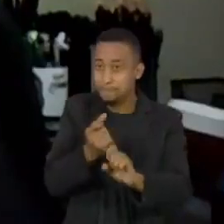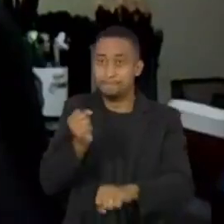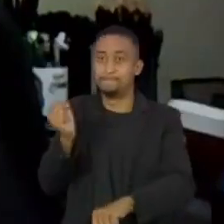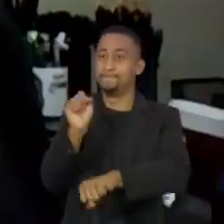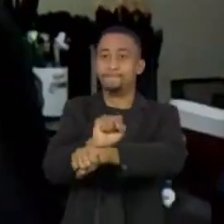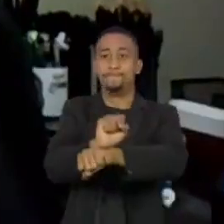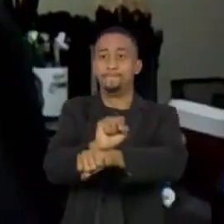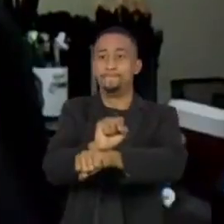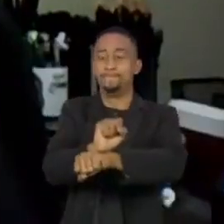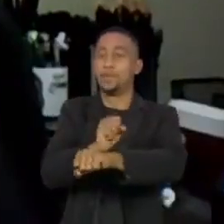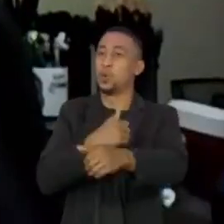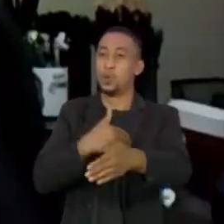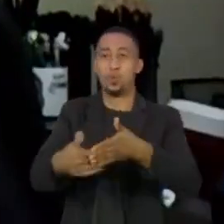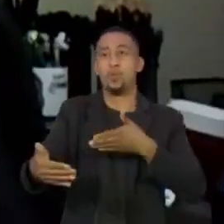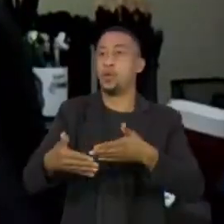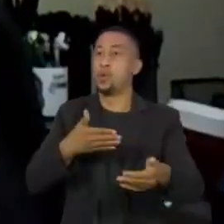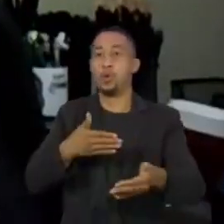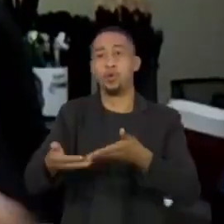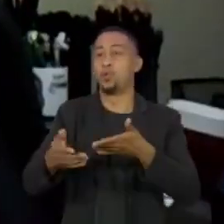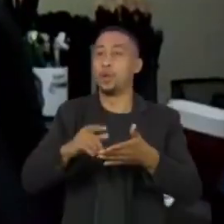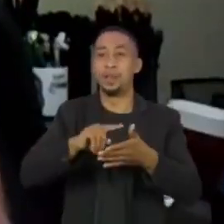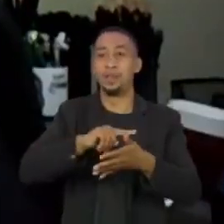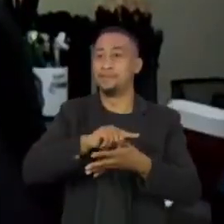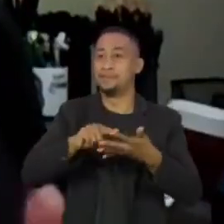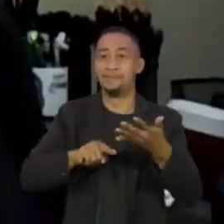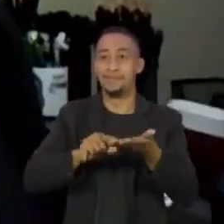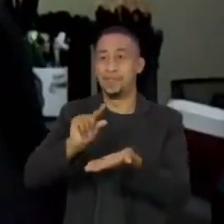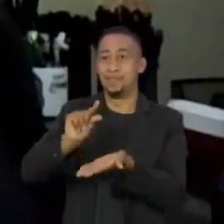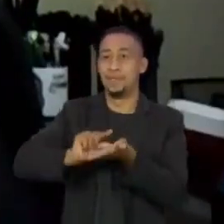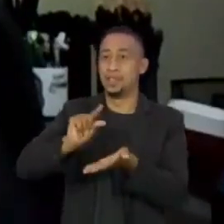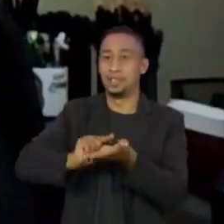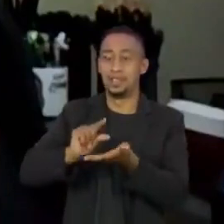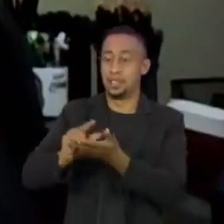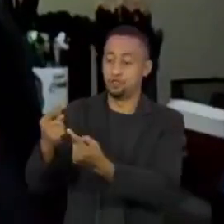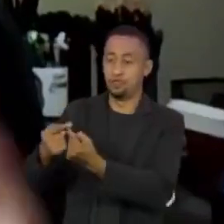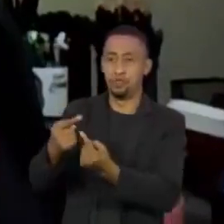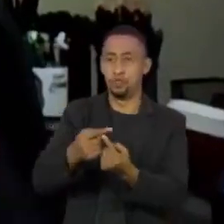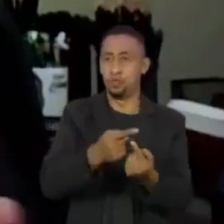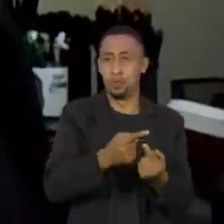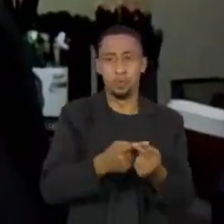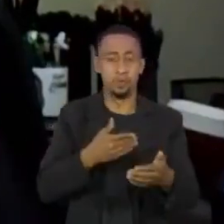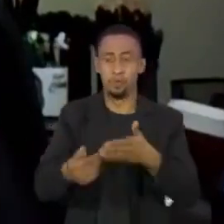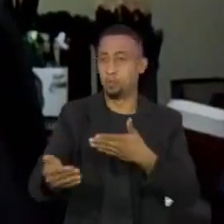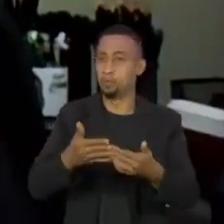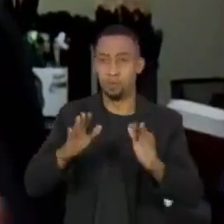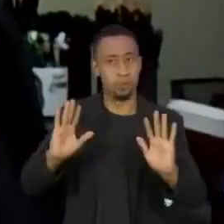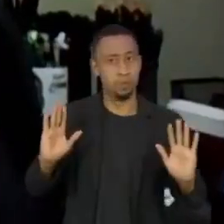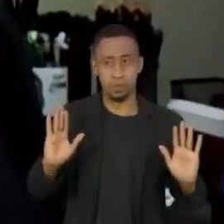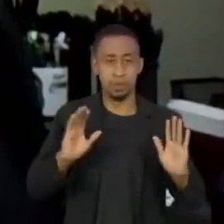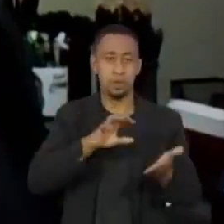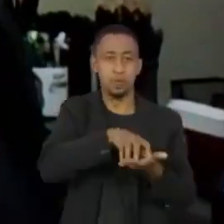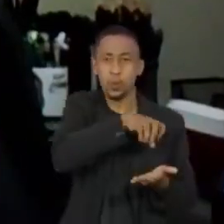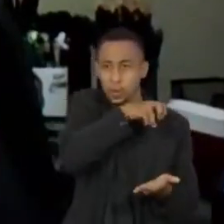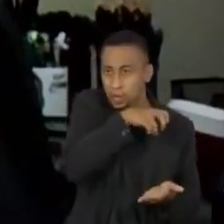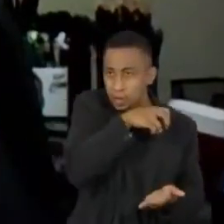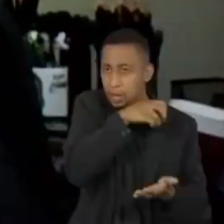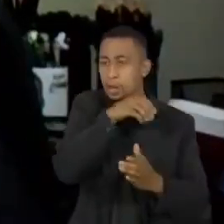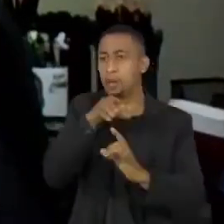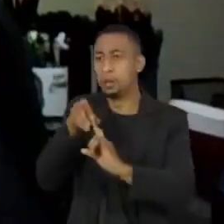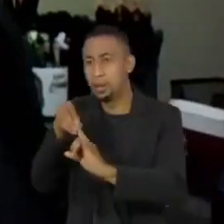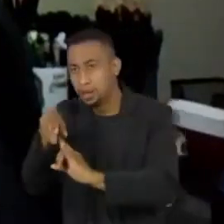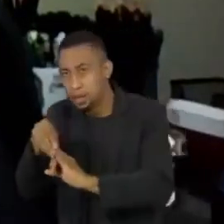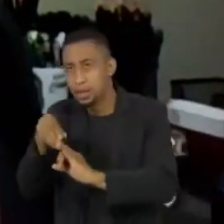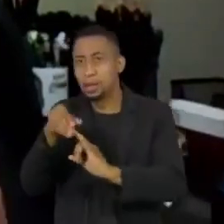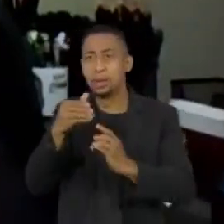temporariamente suspensa para qualquer uma das doses, para qualquer um dos tipos de vacina, seja do Butantan, seja da Pfizer,